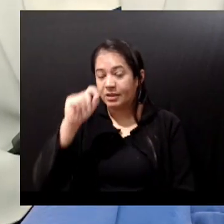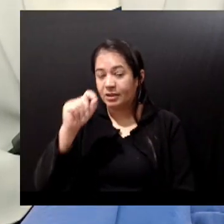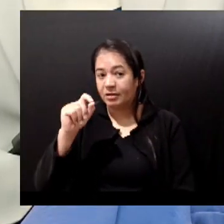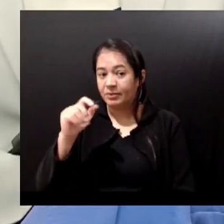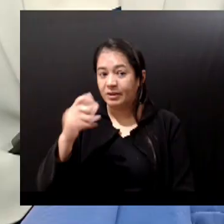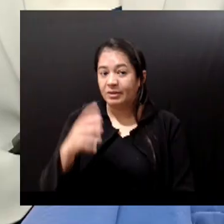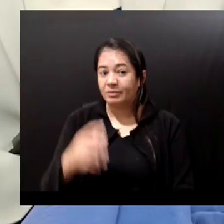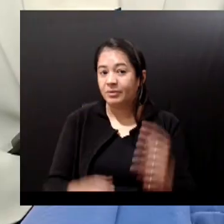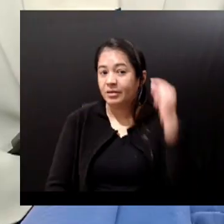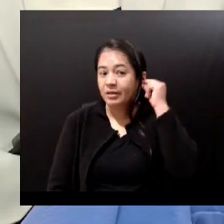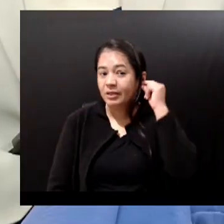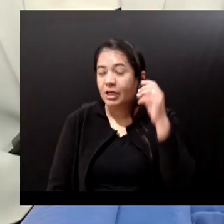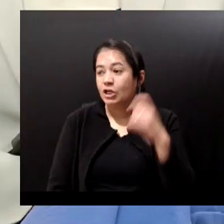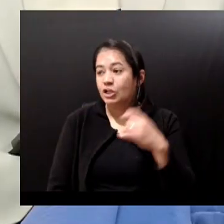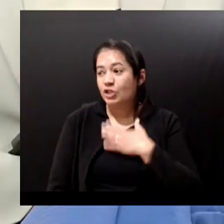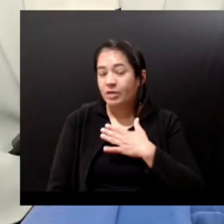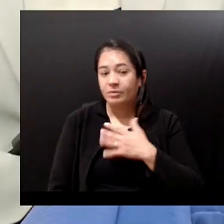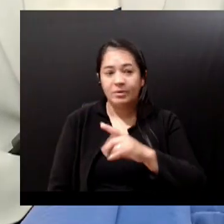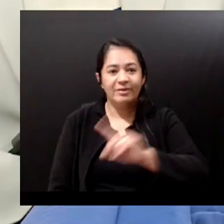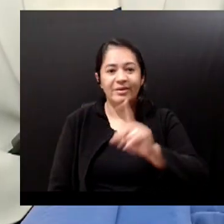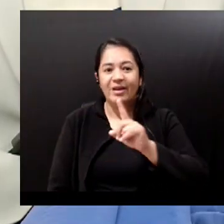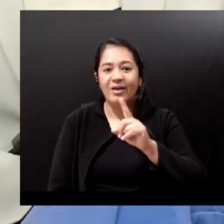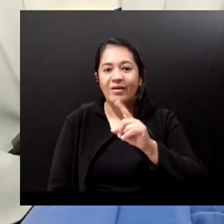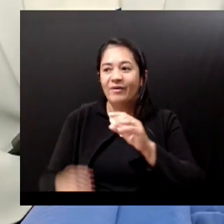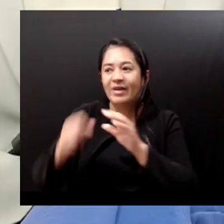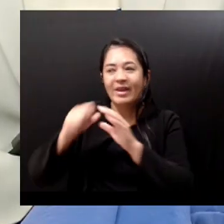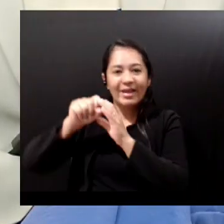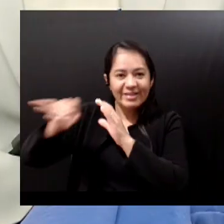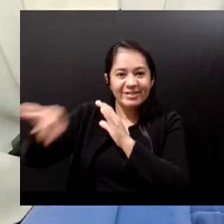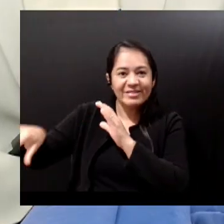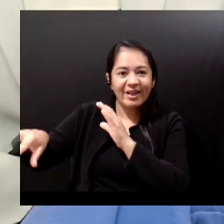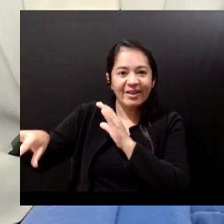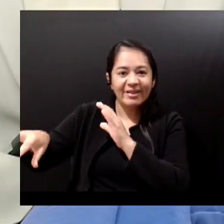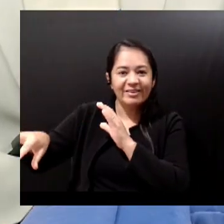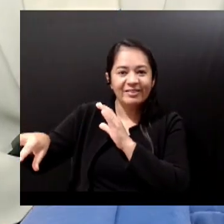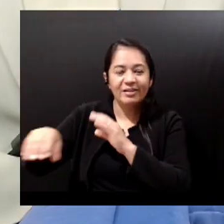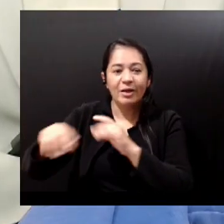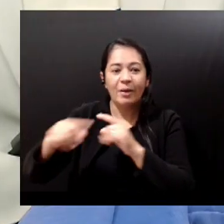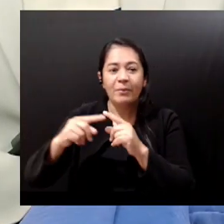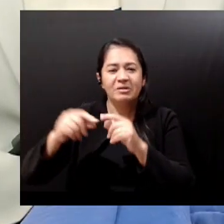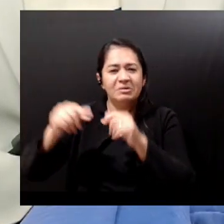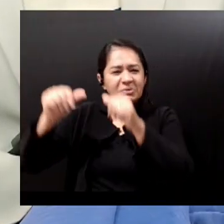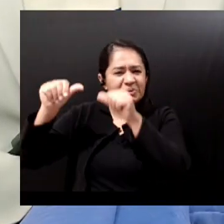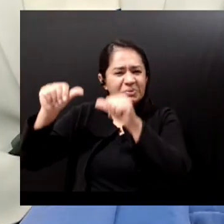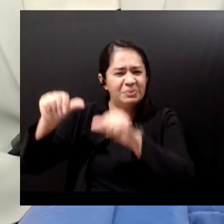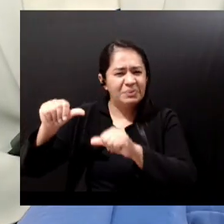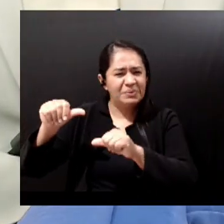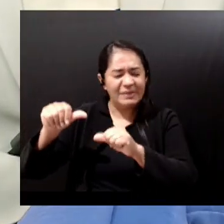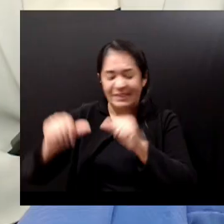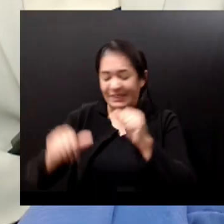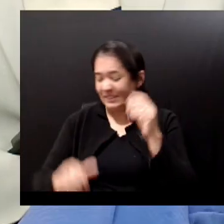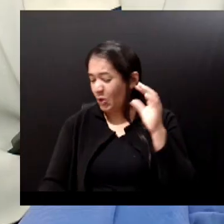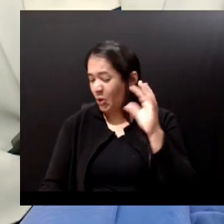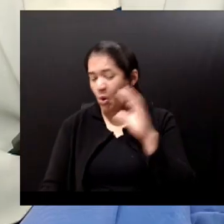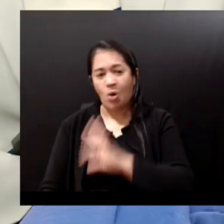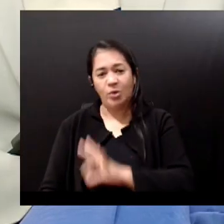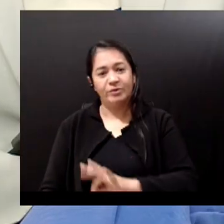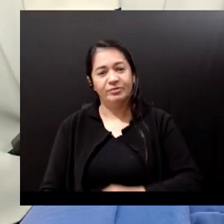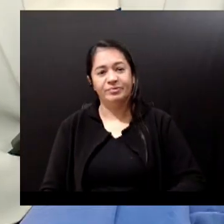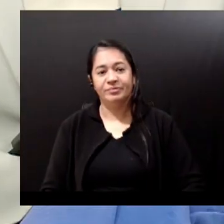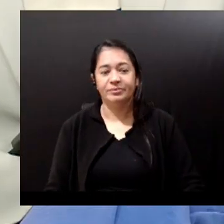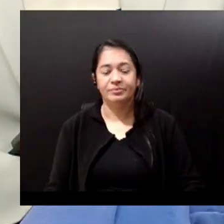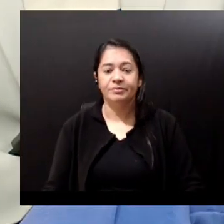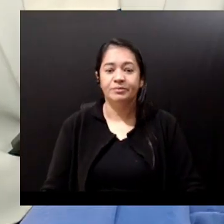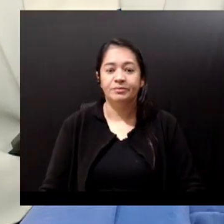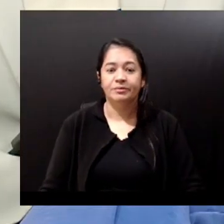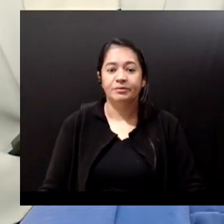não, ele o vaza. ali É, Ele vaza, vaza. verdade. E é pior ainda, exatamente. porque vem Aham. ruído, um negócio assim, É. agudo, horrível. Agora, essa ideia